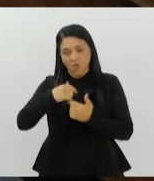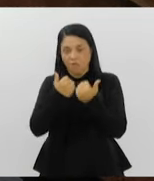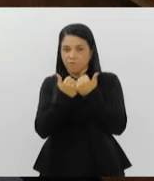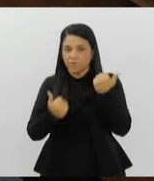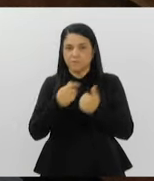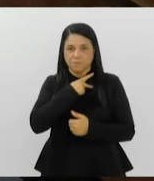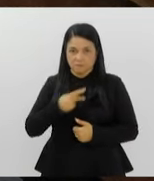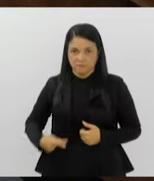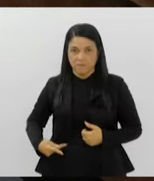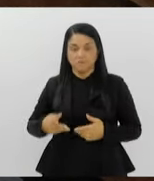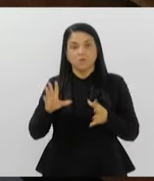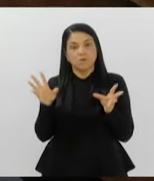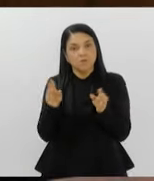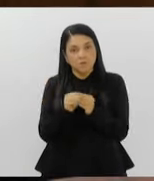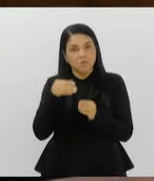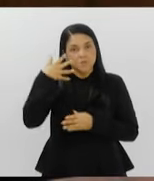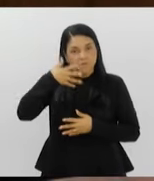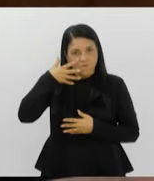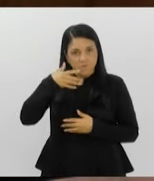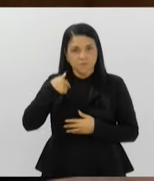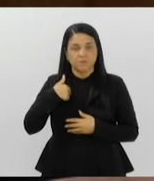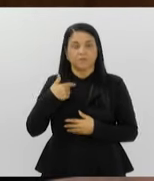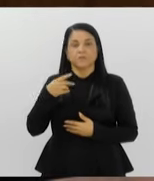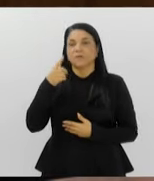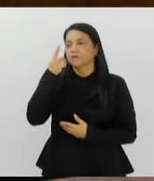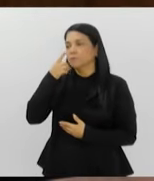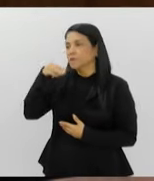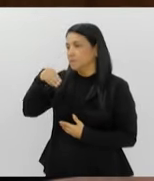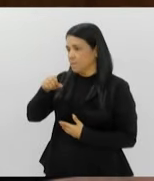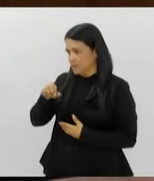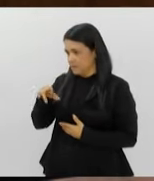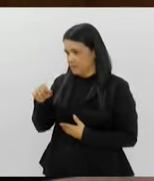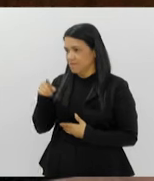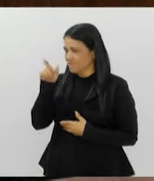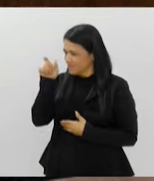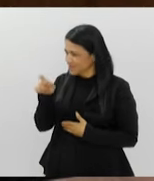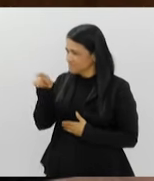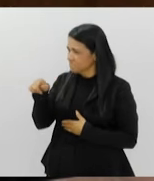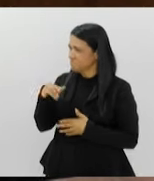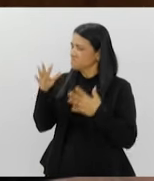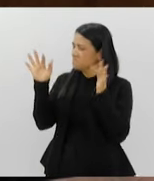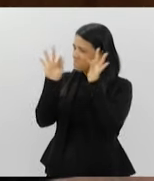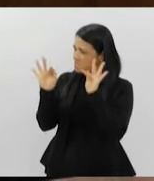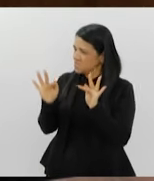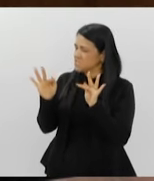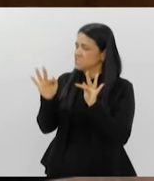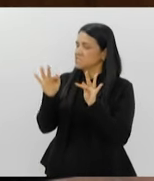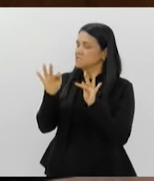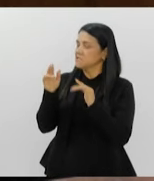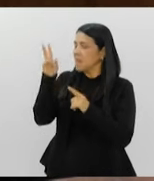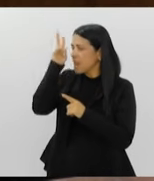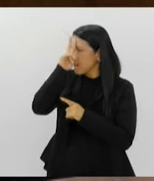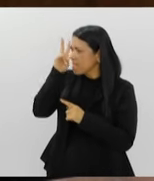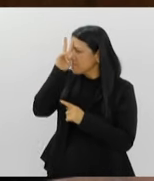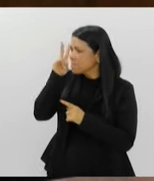queria apenas concluir, deputada Marina, dizendo como Vossa Excelência foi feliz e